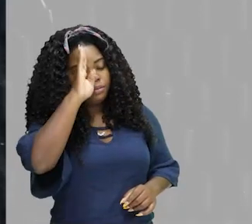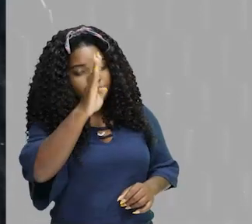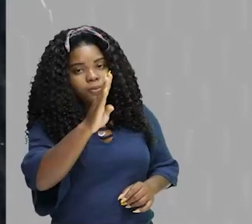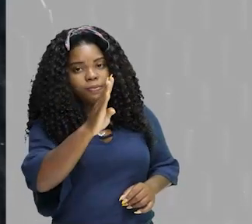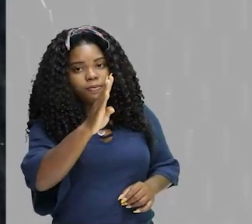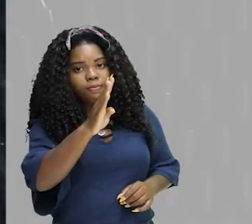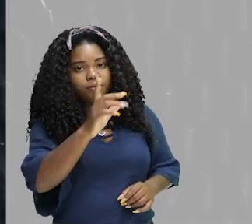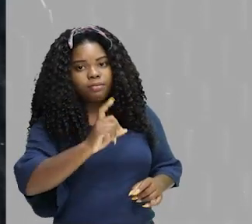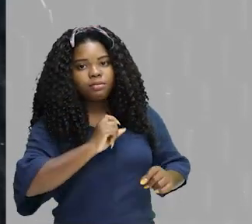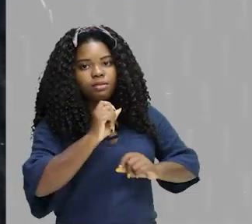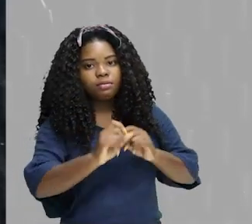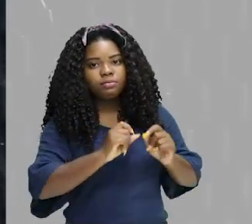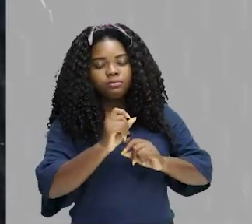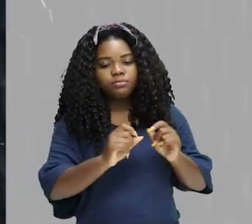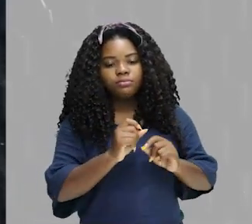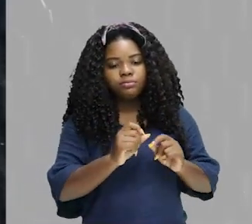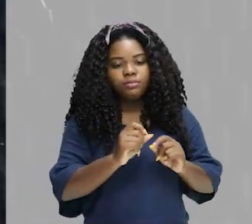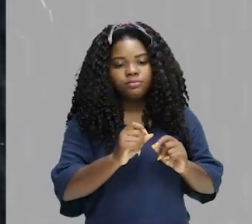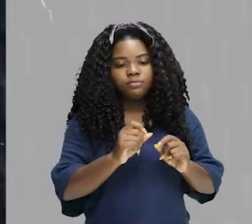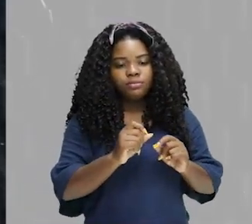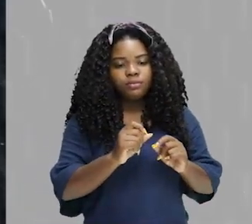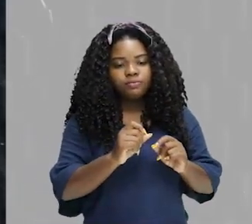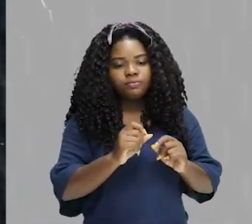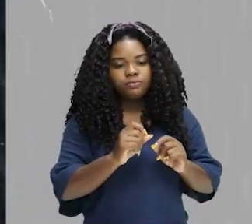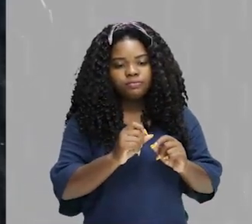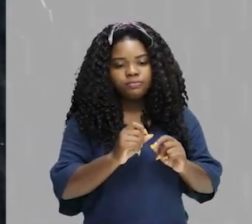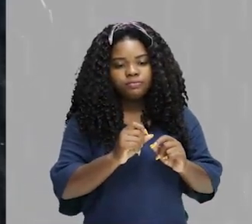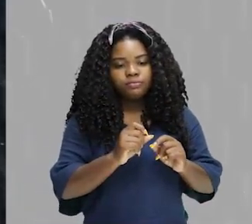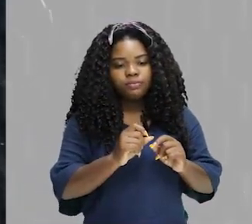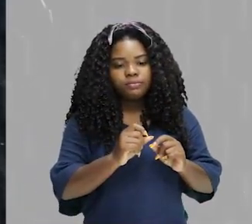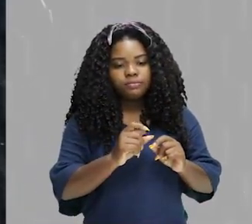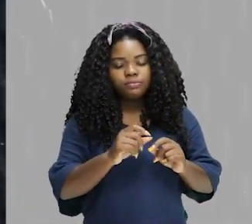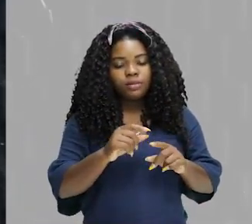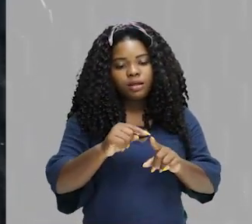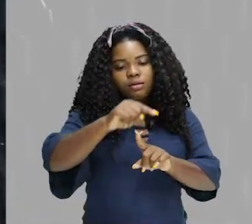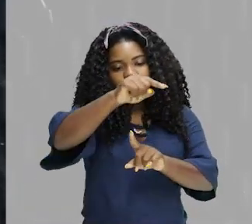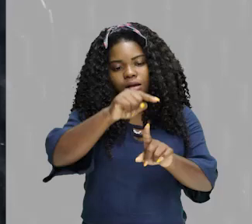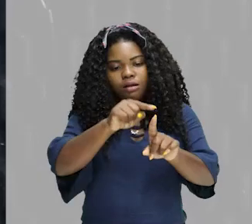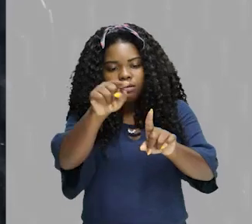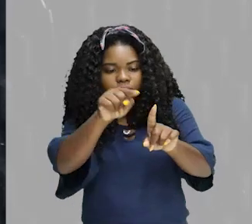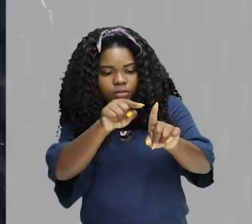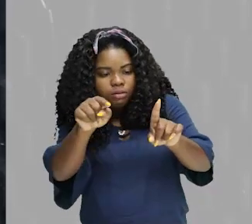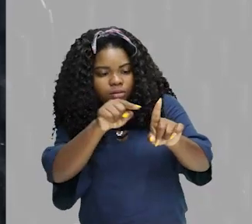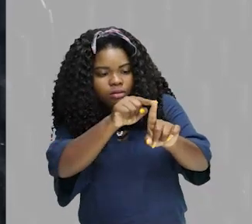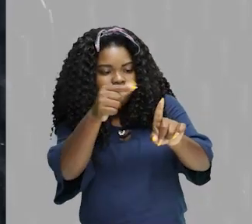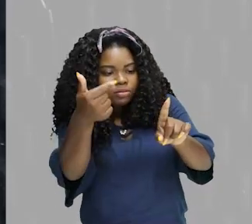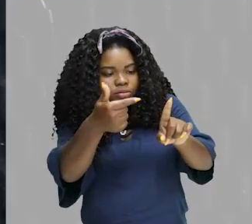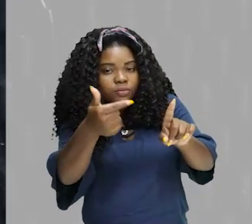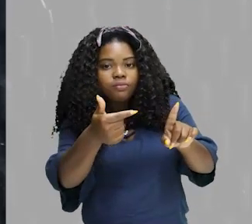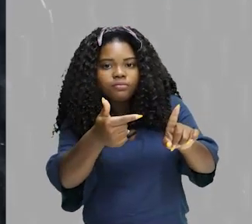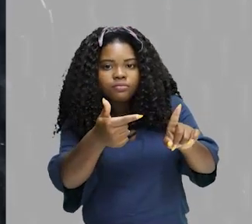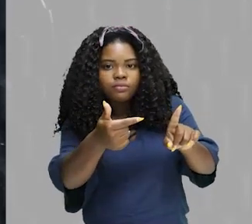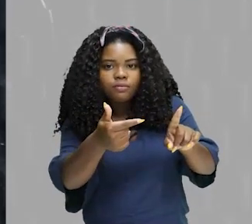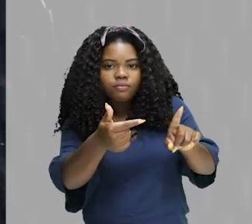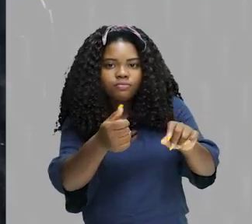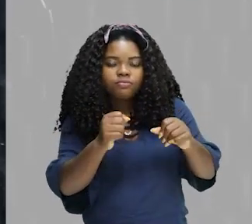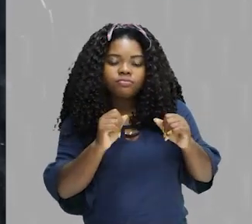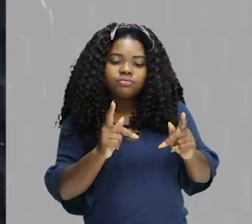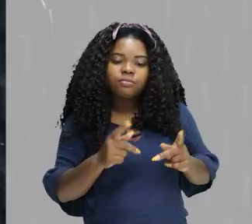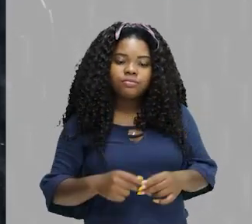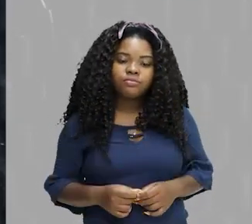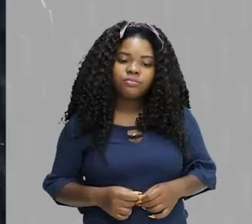principal, que a partir dessa nervura principal vai sendo emitido nervuras secundárias, certo? Ela vai